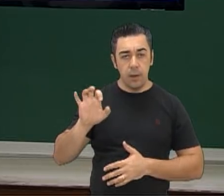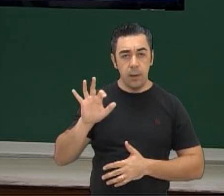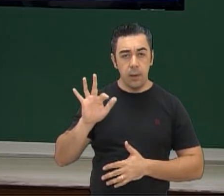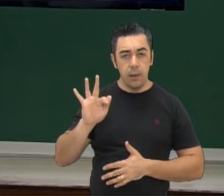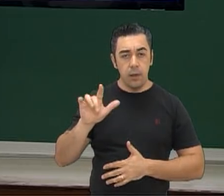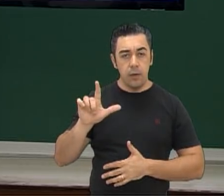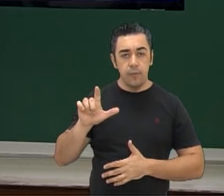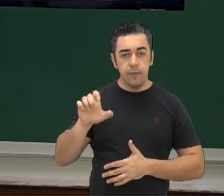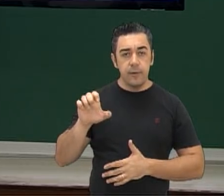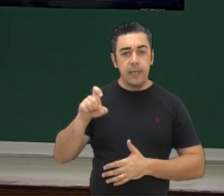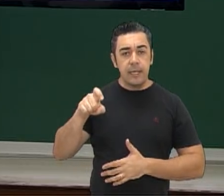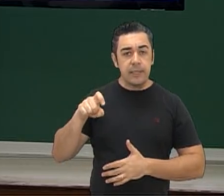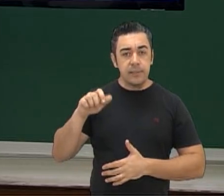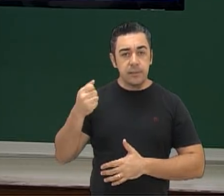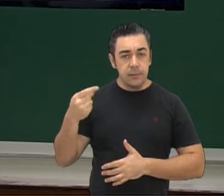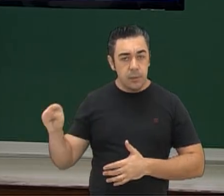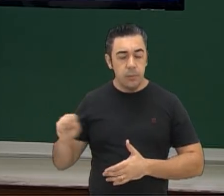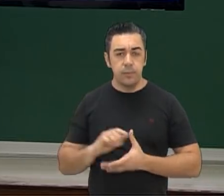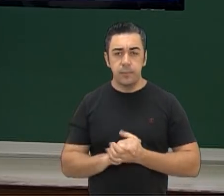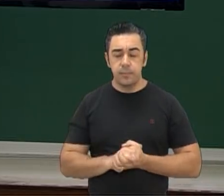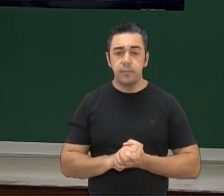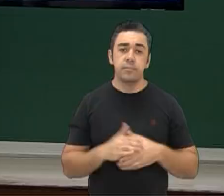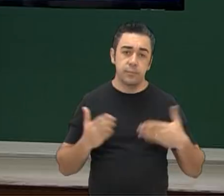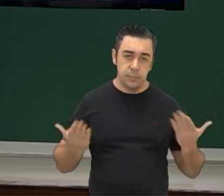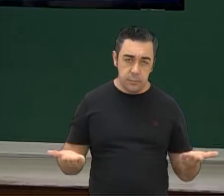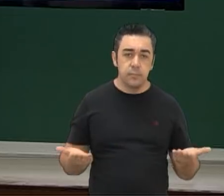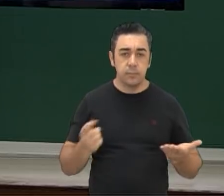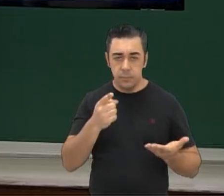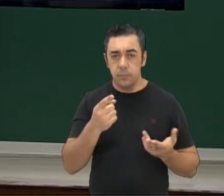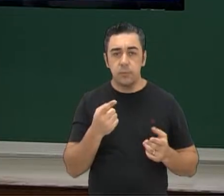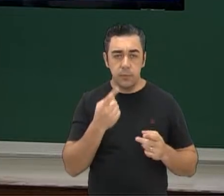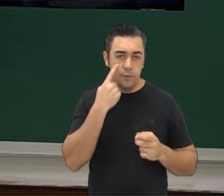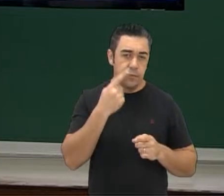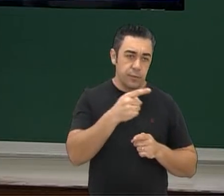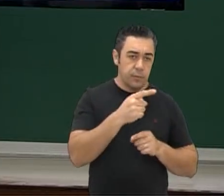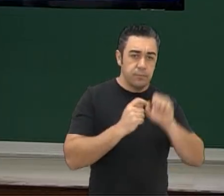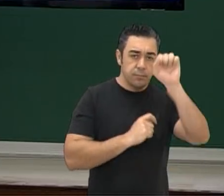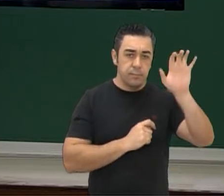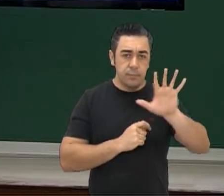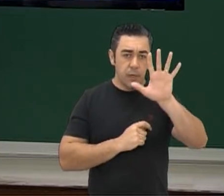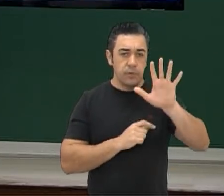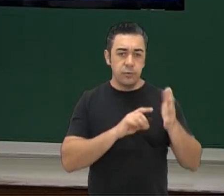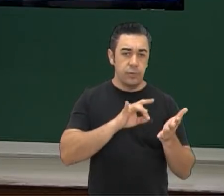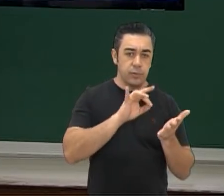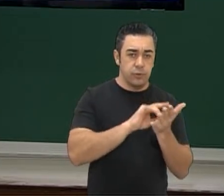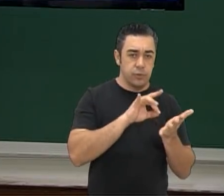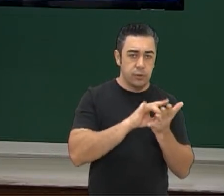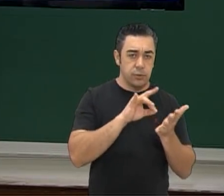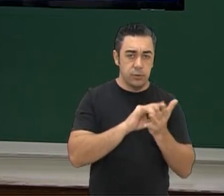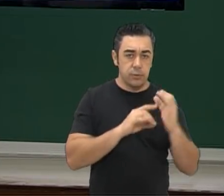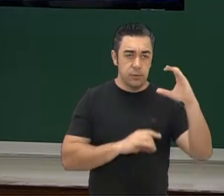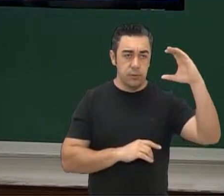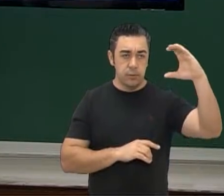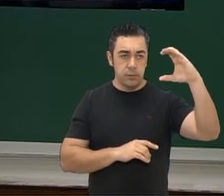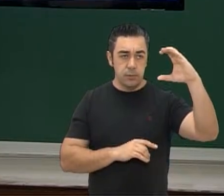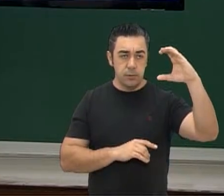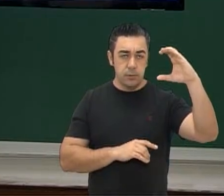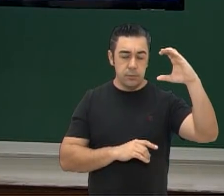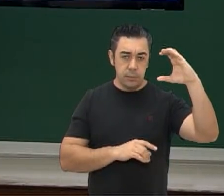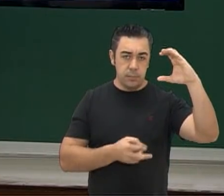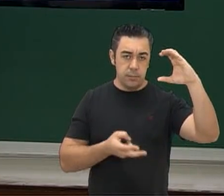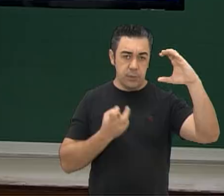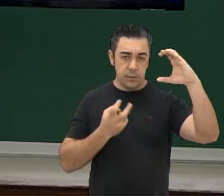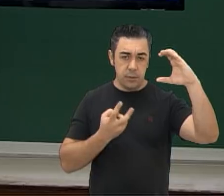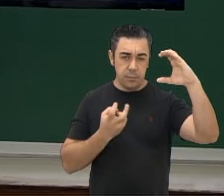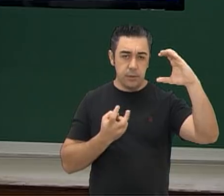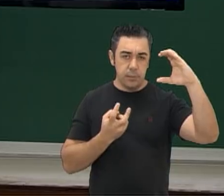duas informações, você já pode pegar a figura original que você tem, que seria a letra C aqui. Perceba que ela